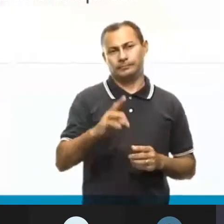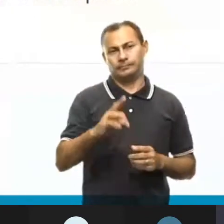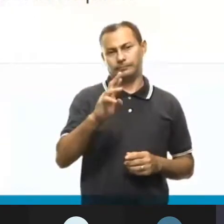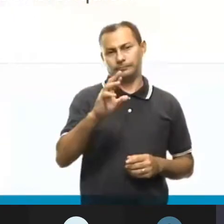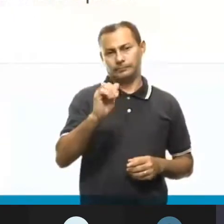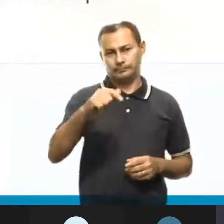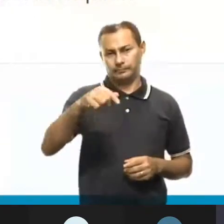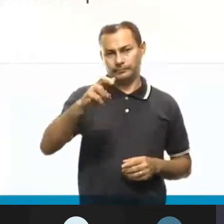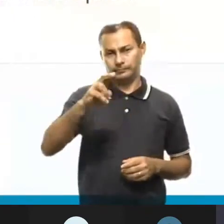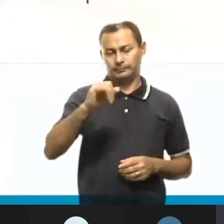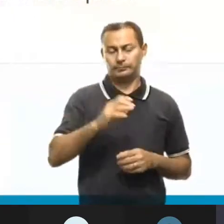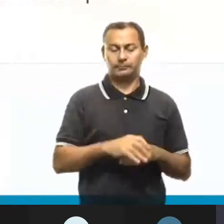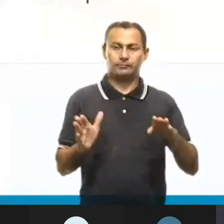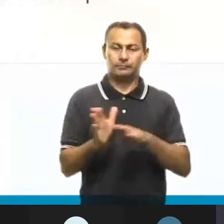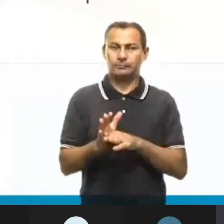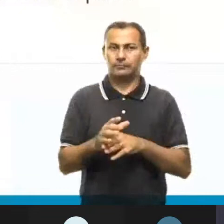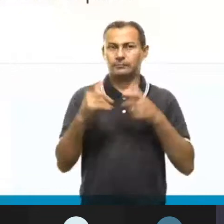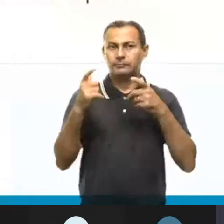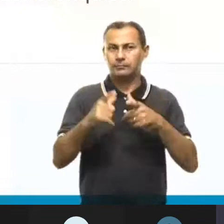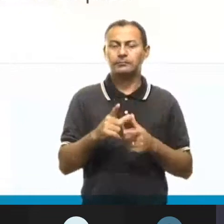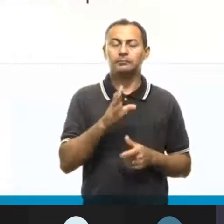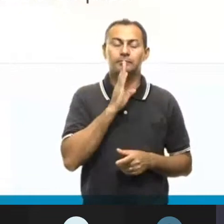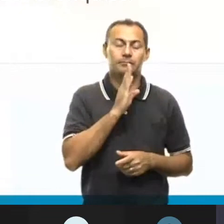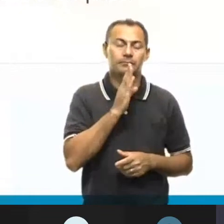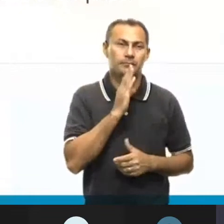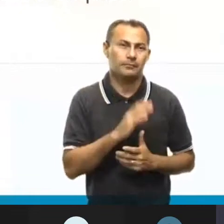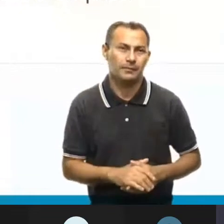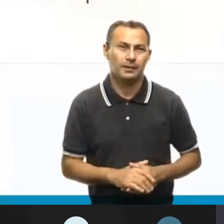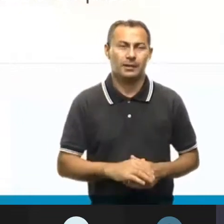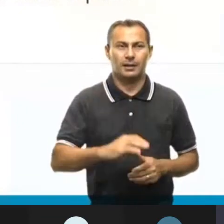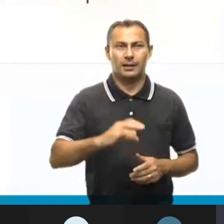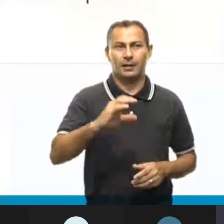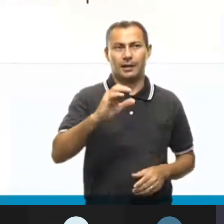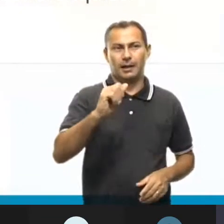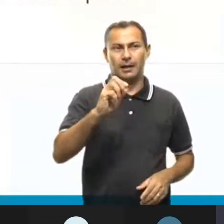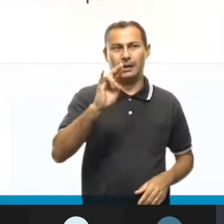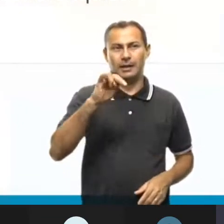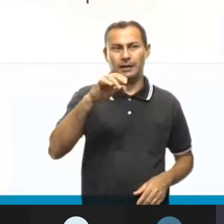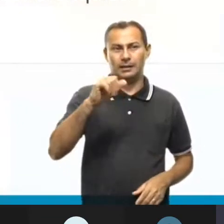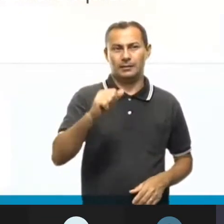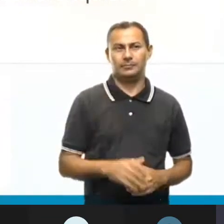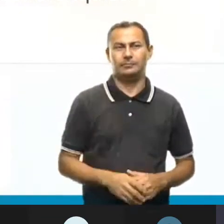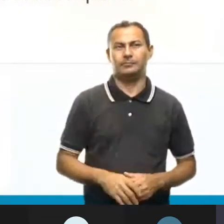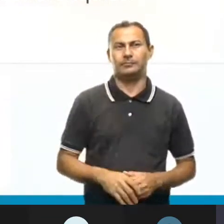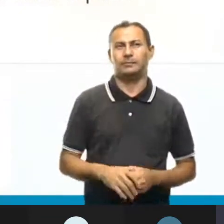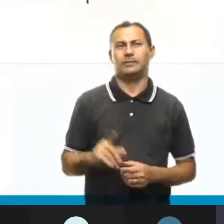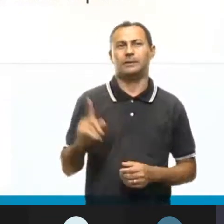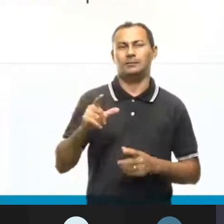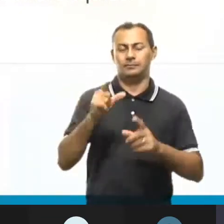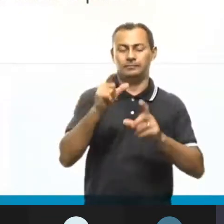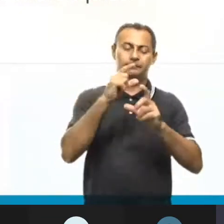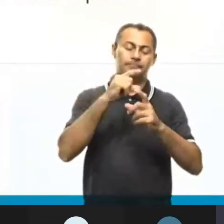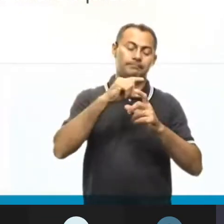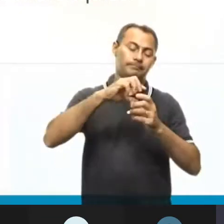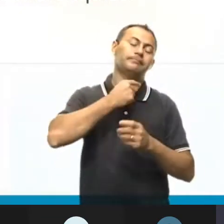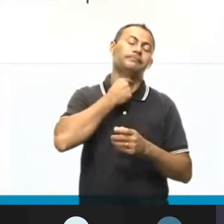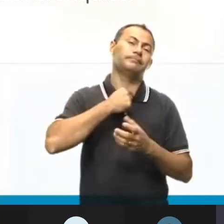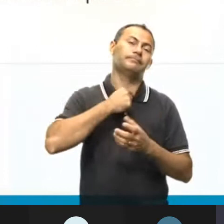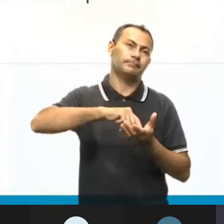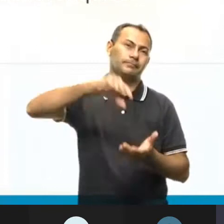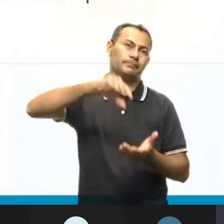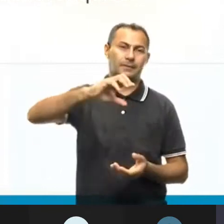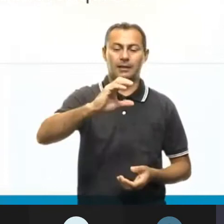traqueia, quando ela chega nessa região que nós chamamos de carina, tá? Essa região chama carina, a traqueia